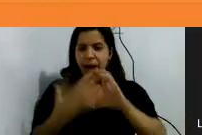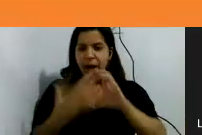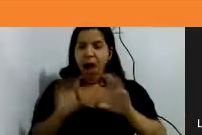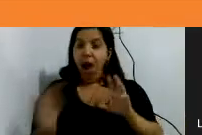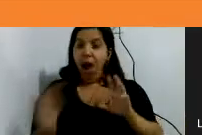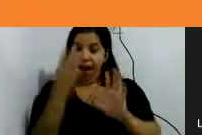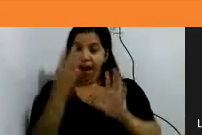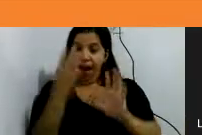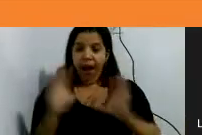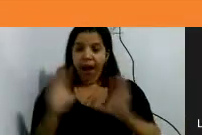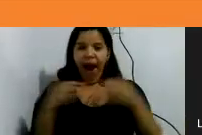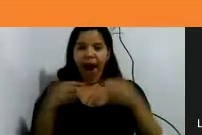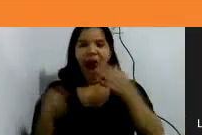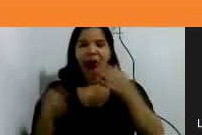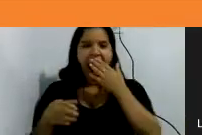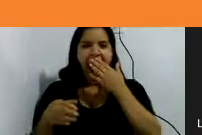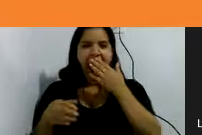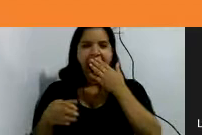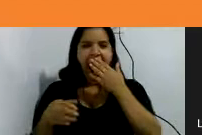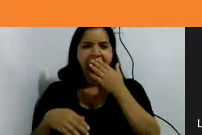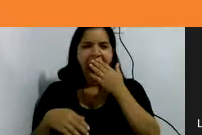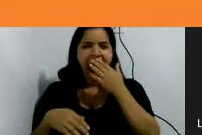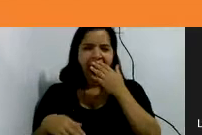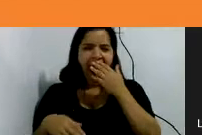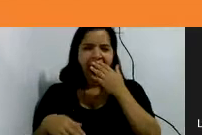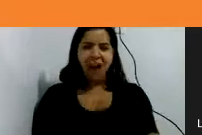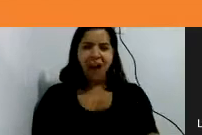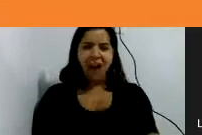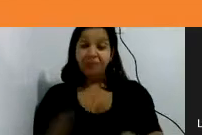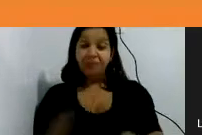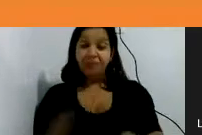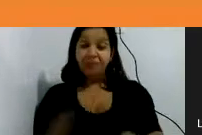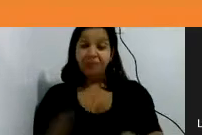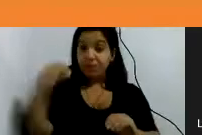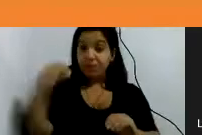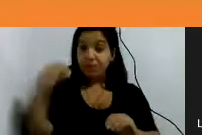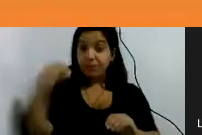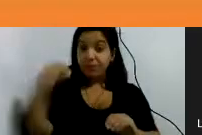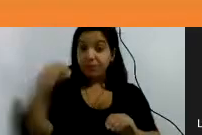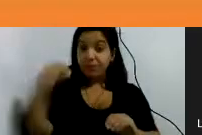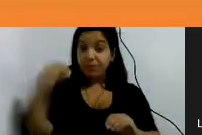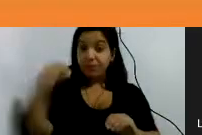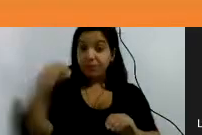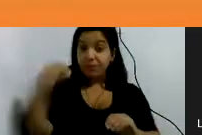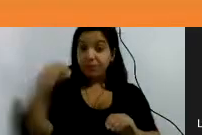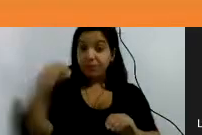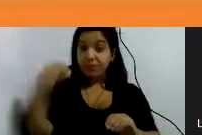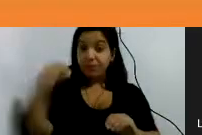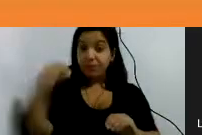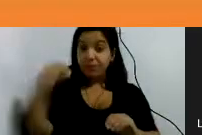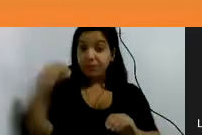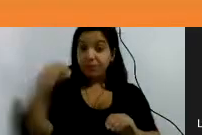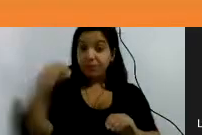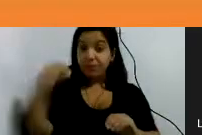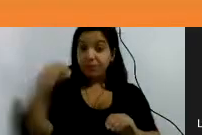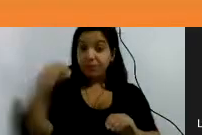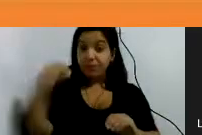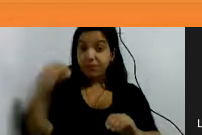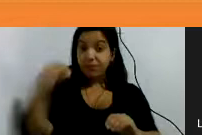grupos. Então, posteriormente foram descritos antígenos A, B e C. Então, o